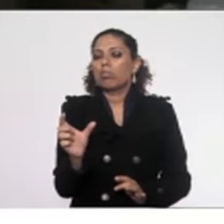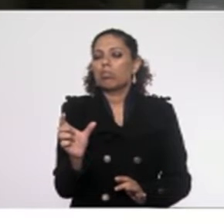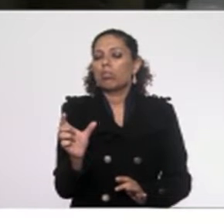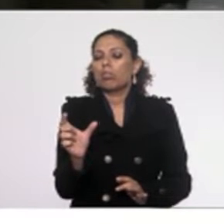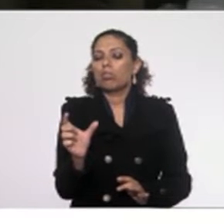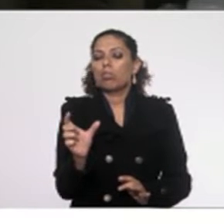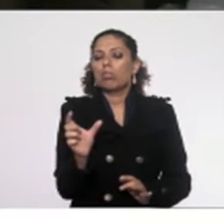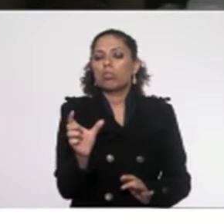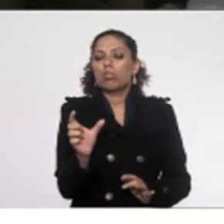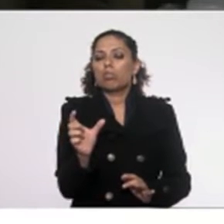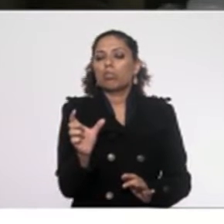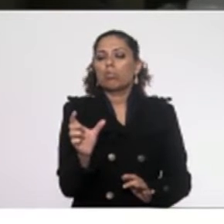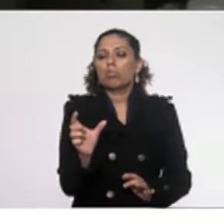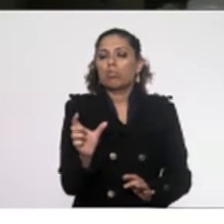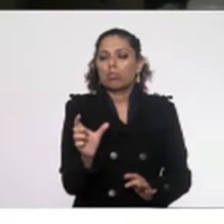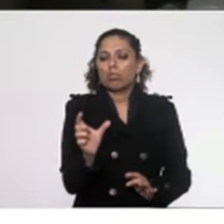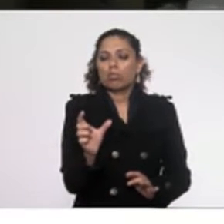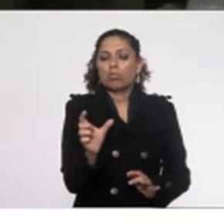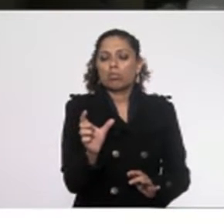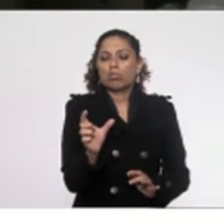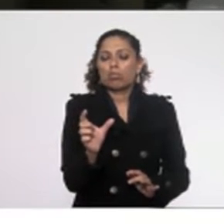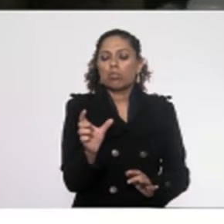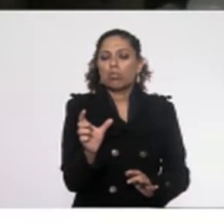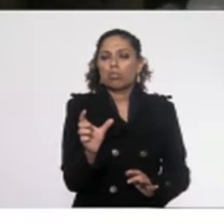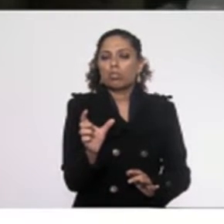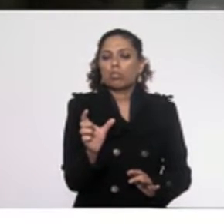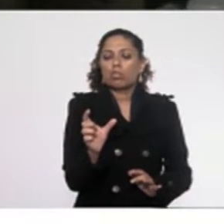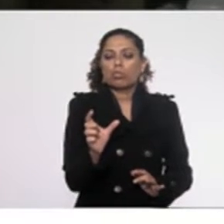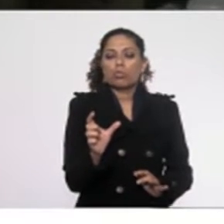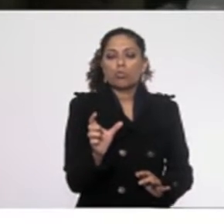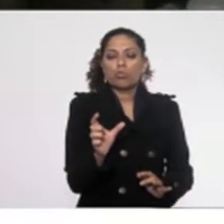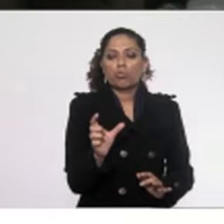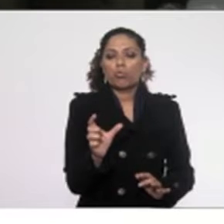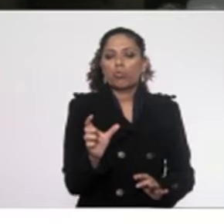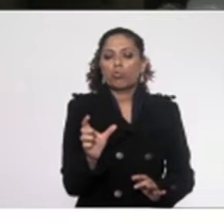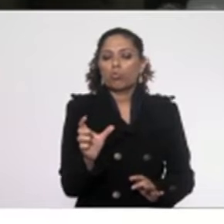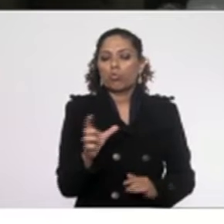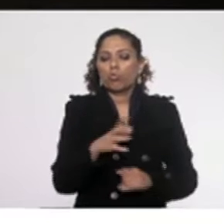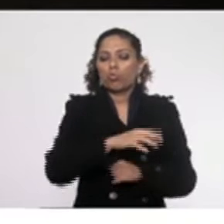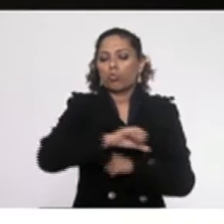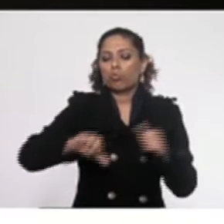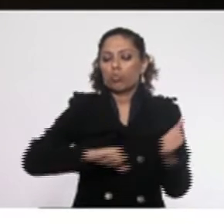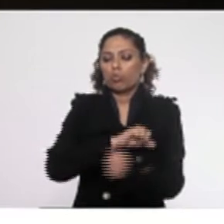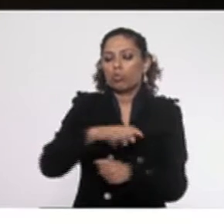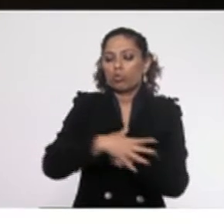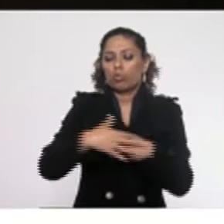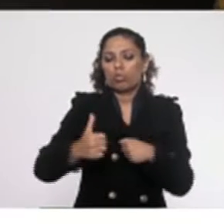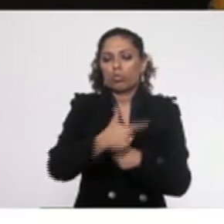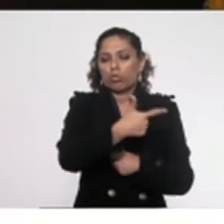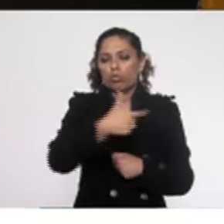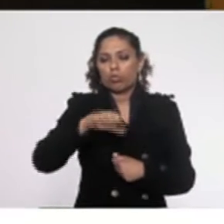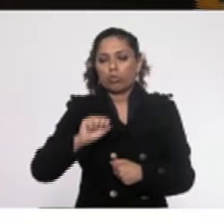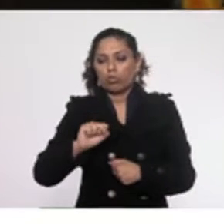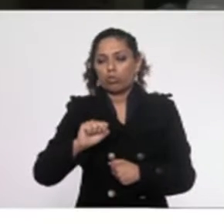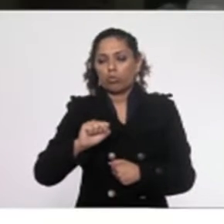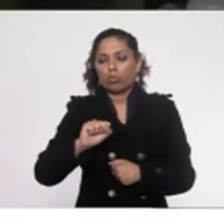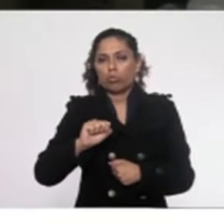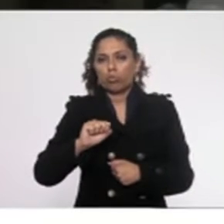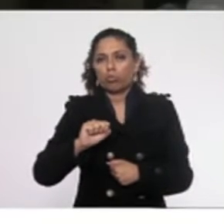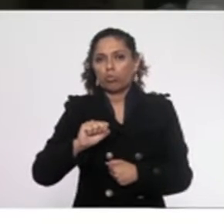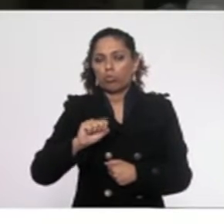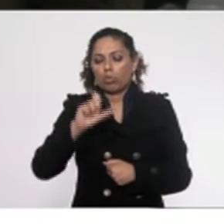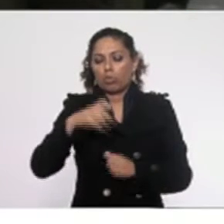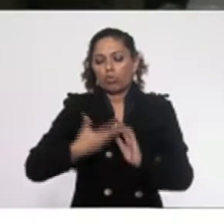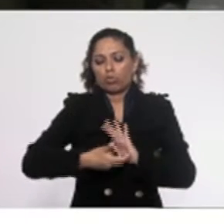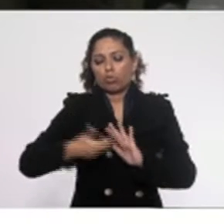extinguir do 28, né? os cargos que forem... A gente muda o artigo 28, não é isso? É tirar